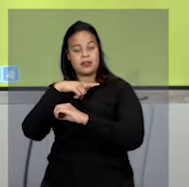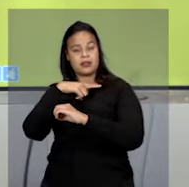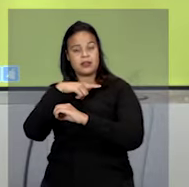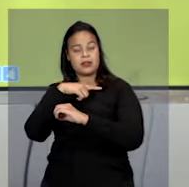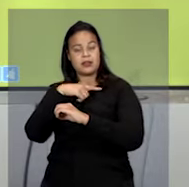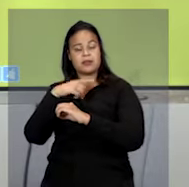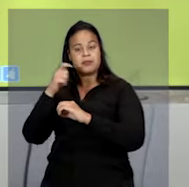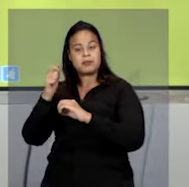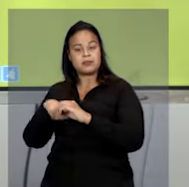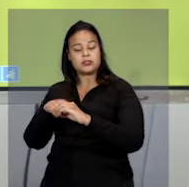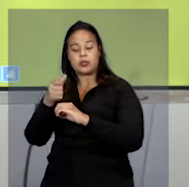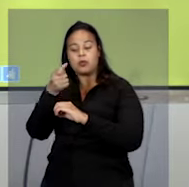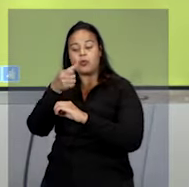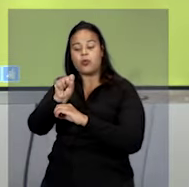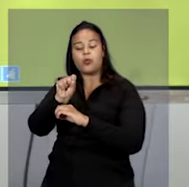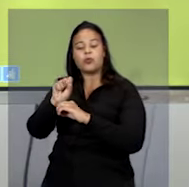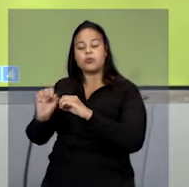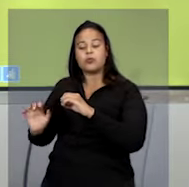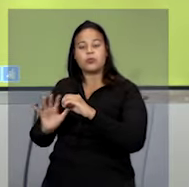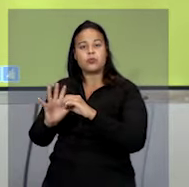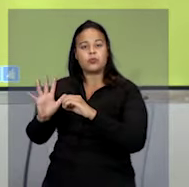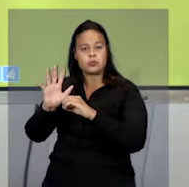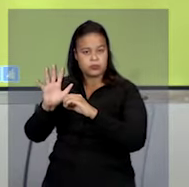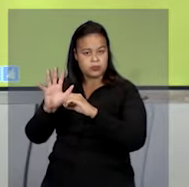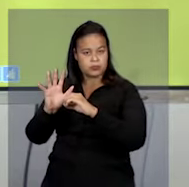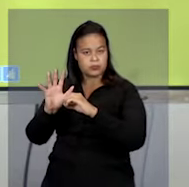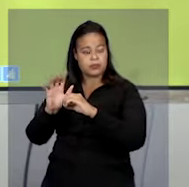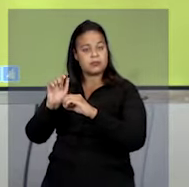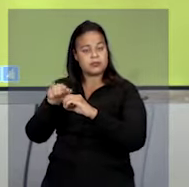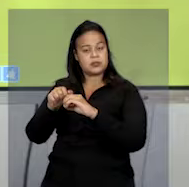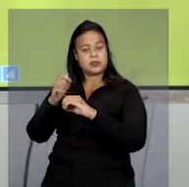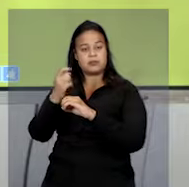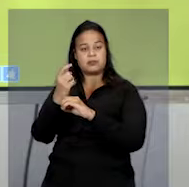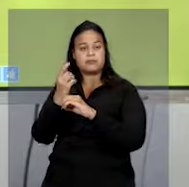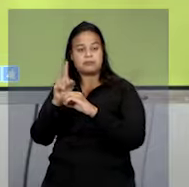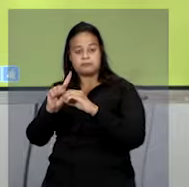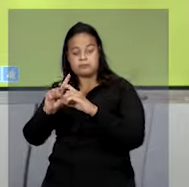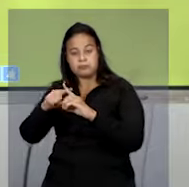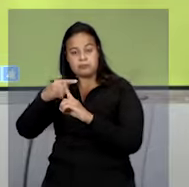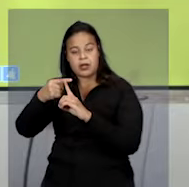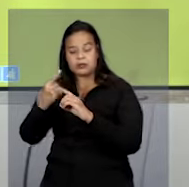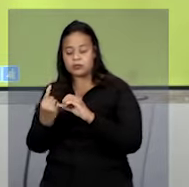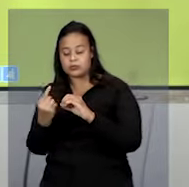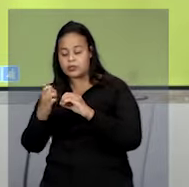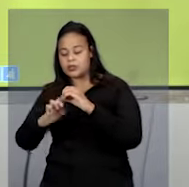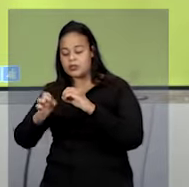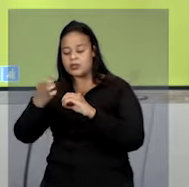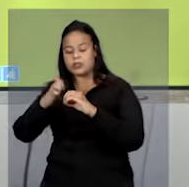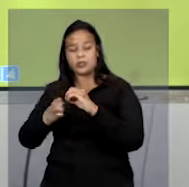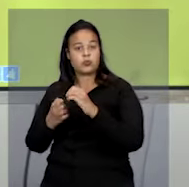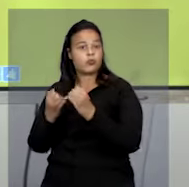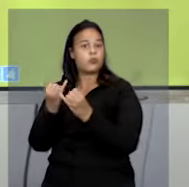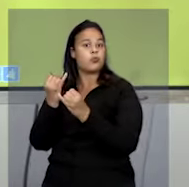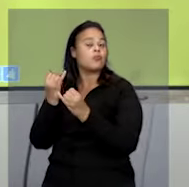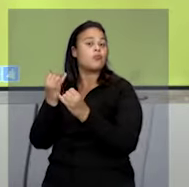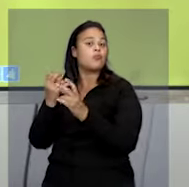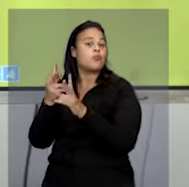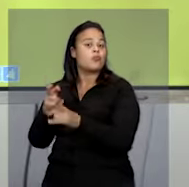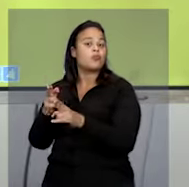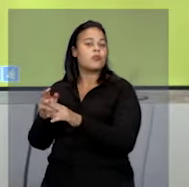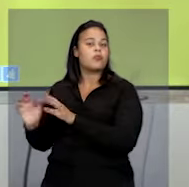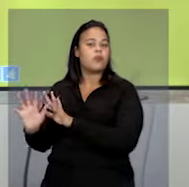8. Então, olha só, ele precisa de mais um elétron aqui, ó, para ele ficar com 8, igual o gás nobre mais próximo. Então,